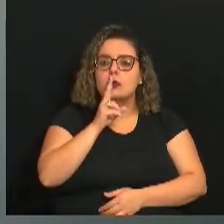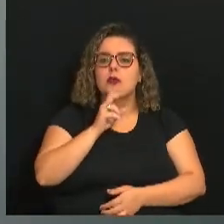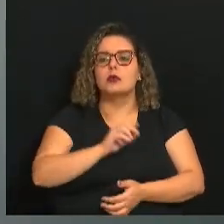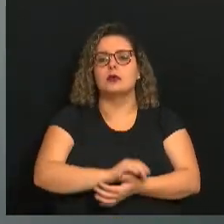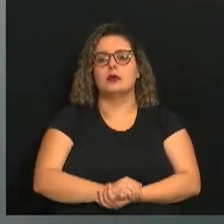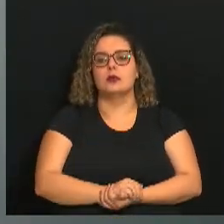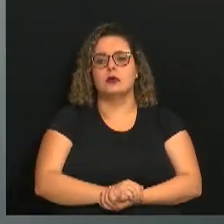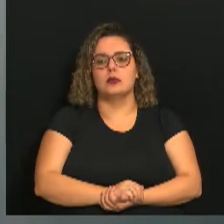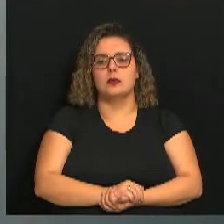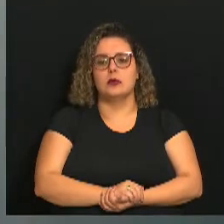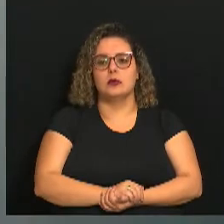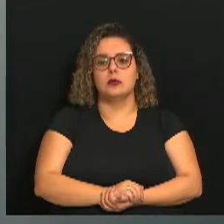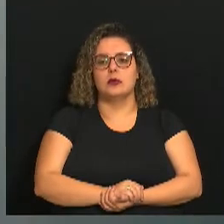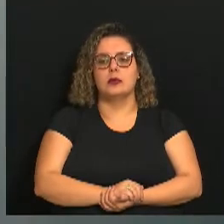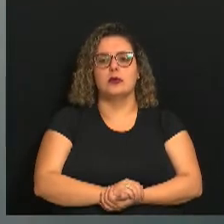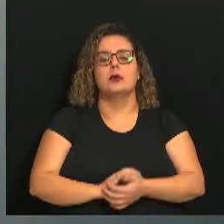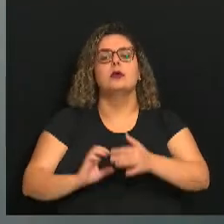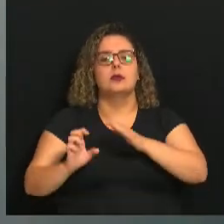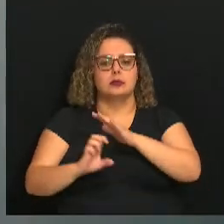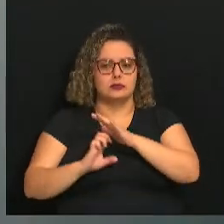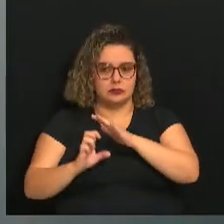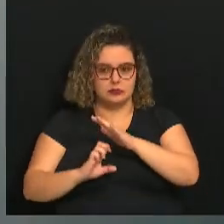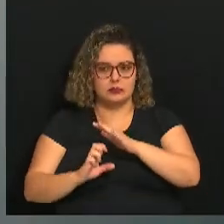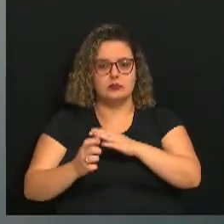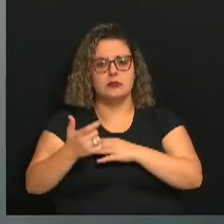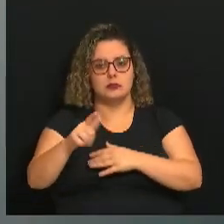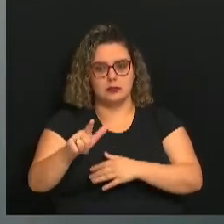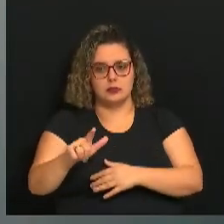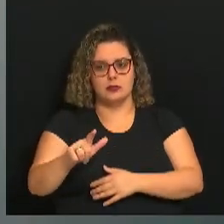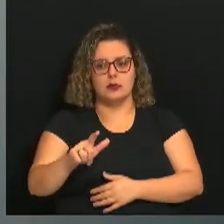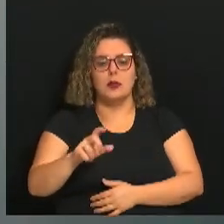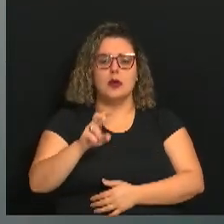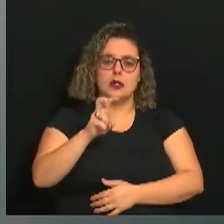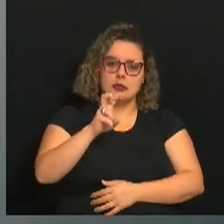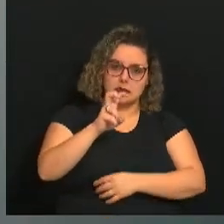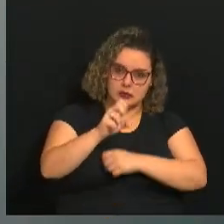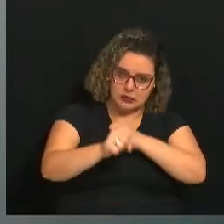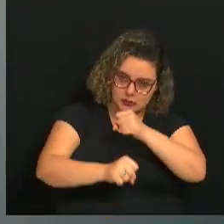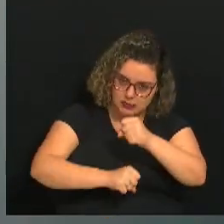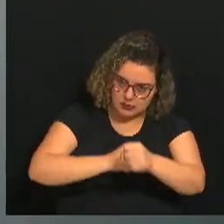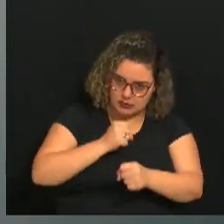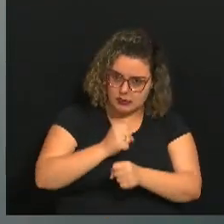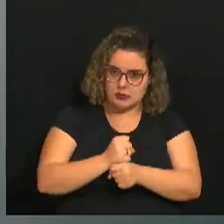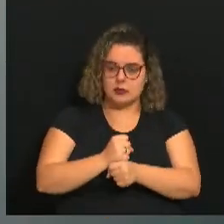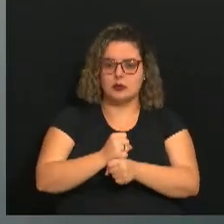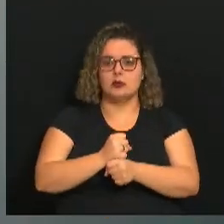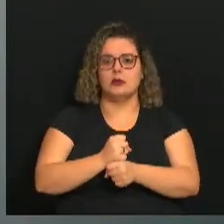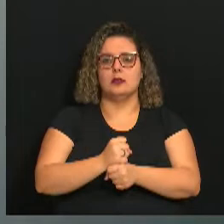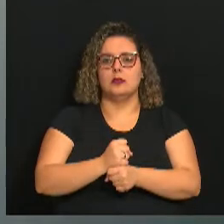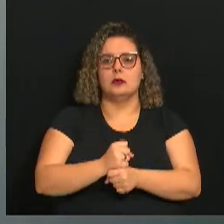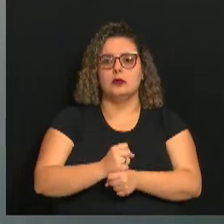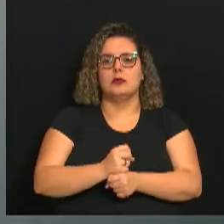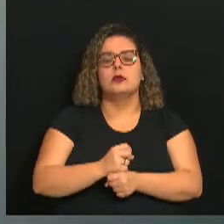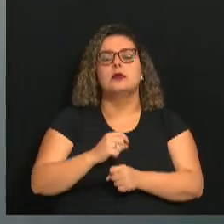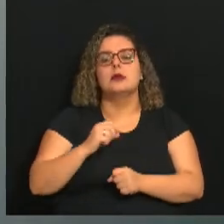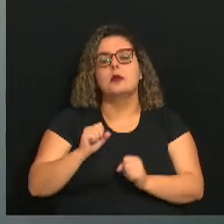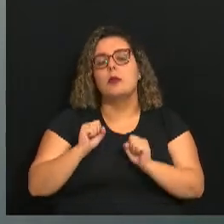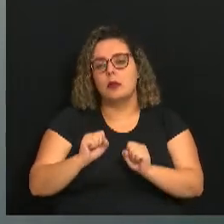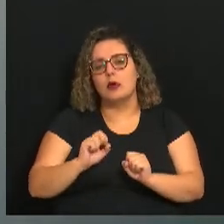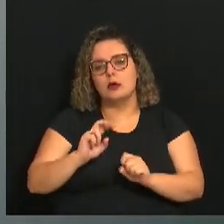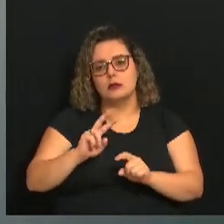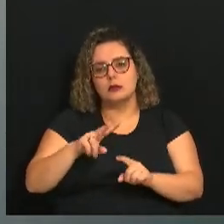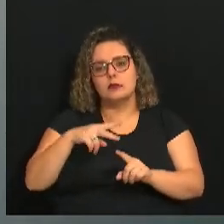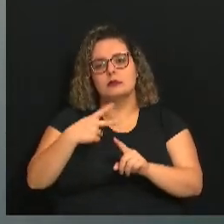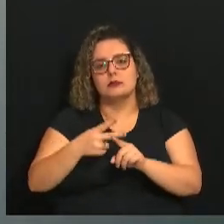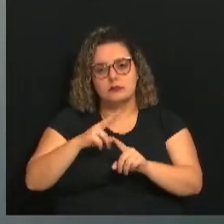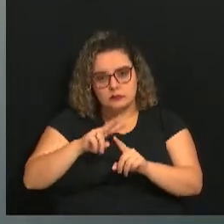a empresa vencedora vai ter o contrato aí de 5 anos. Ele é anual, mas renovável a cada ano, né? Então, está nesse